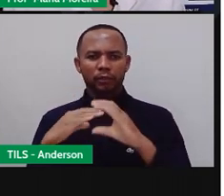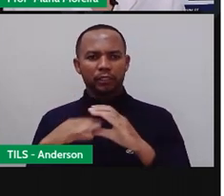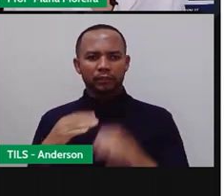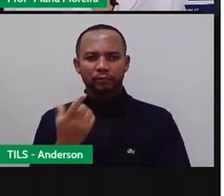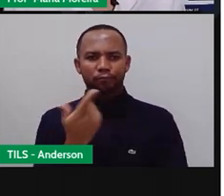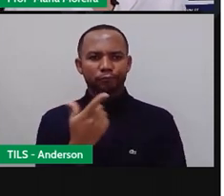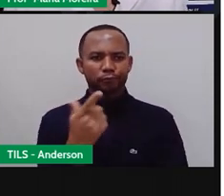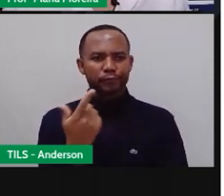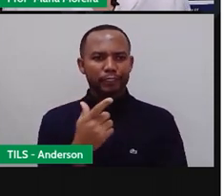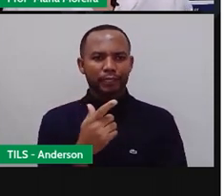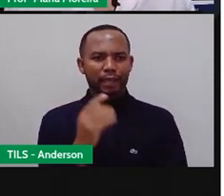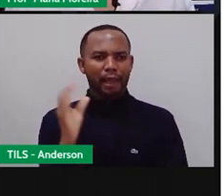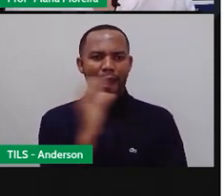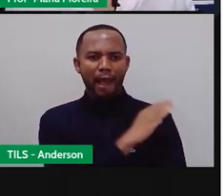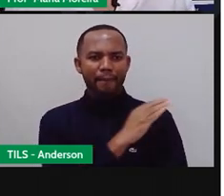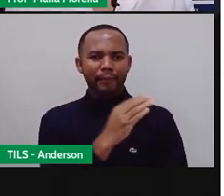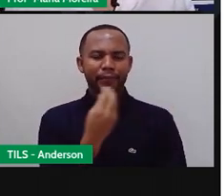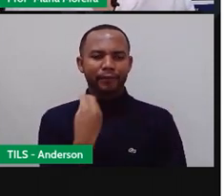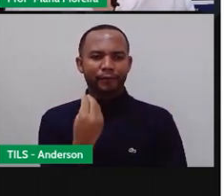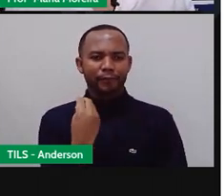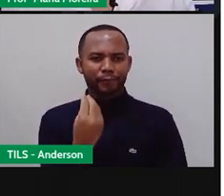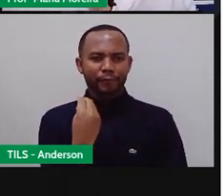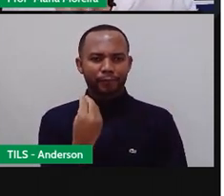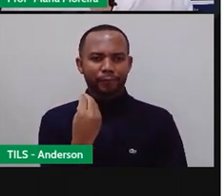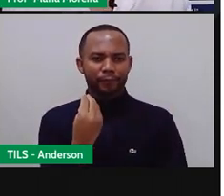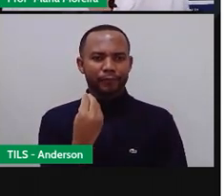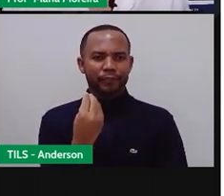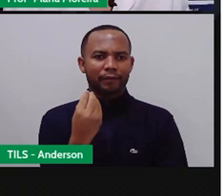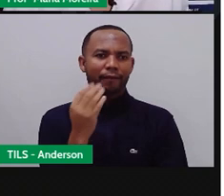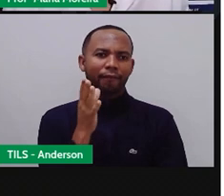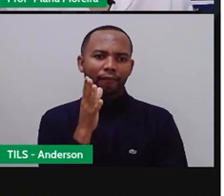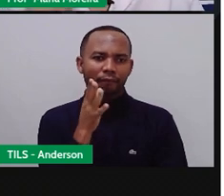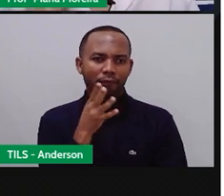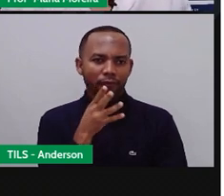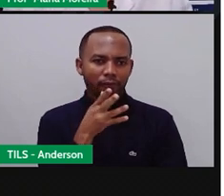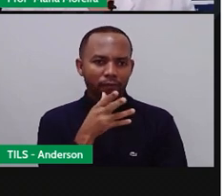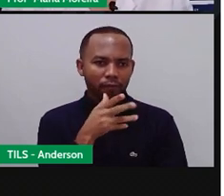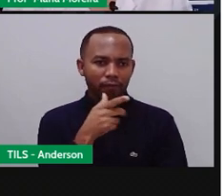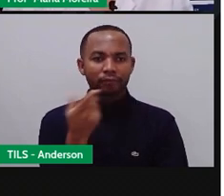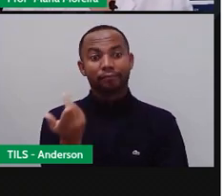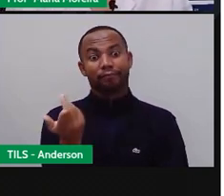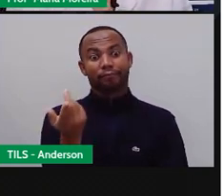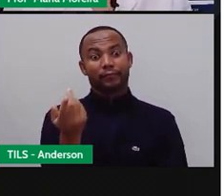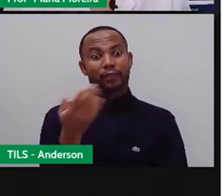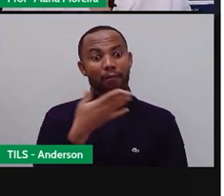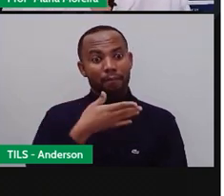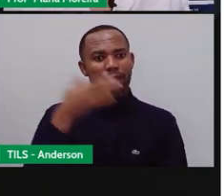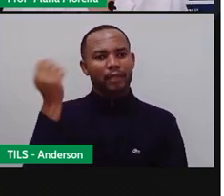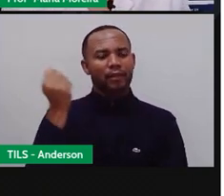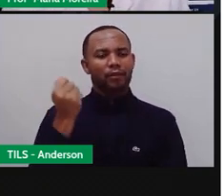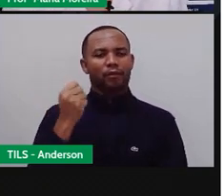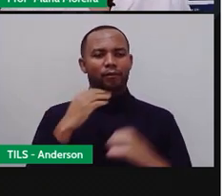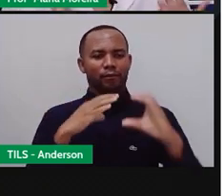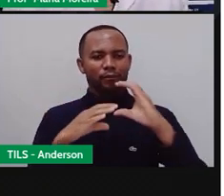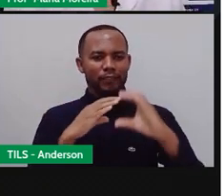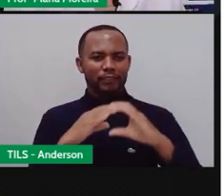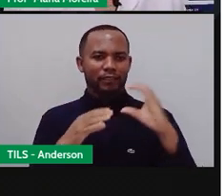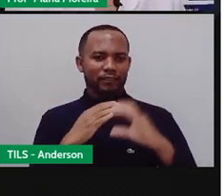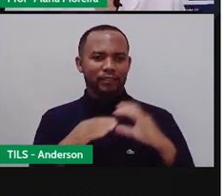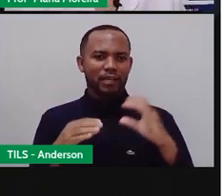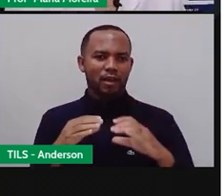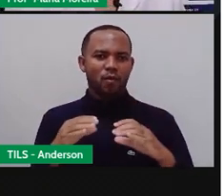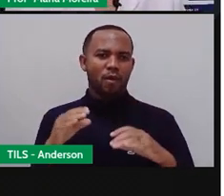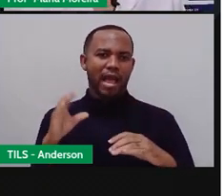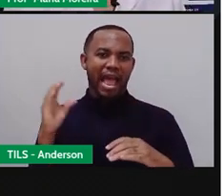comunicação tão rápida então é a velocidade da comunicação esses meios de comunicação também favorecem o que